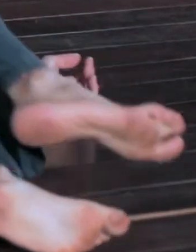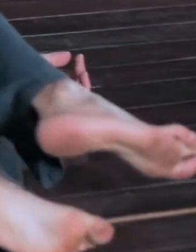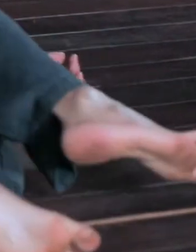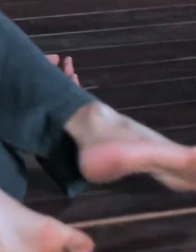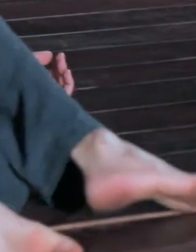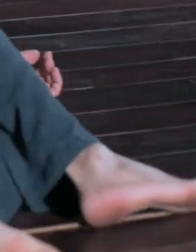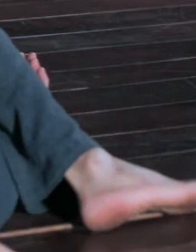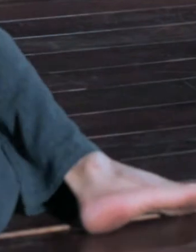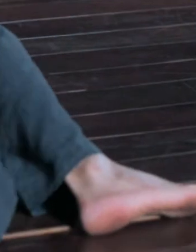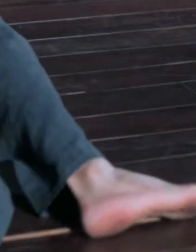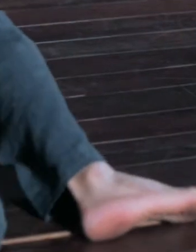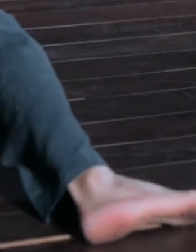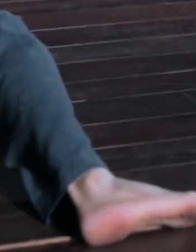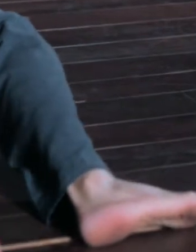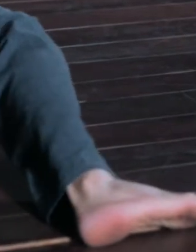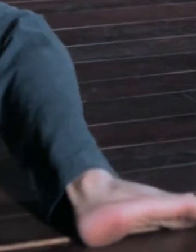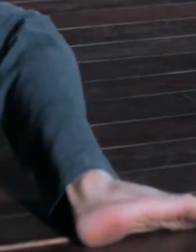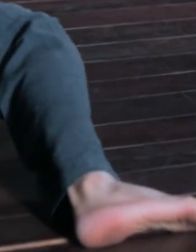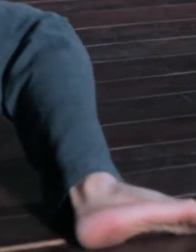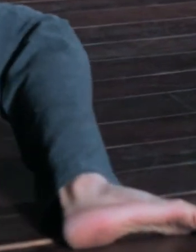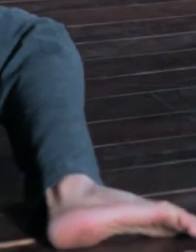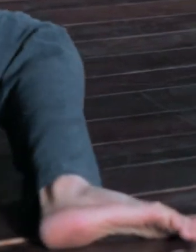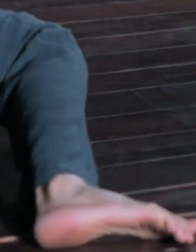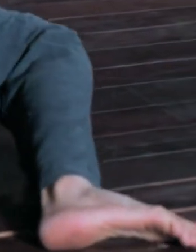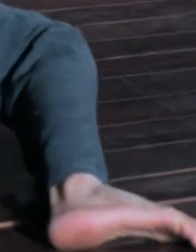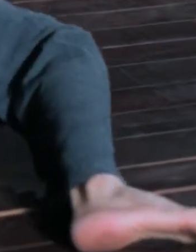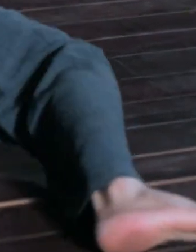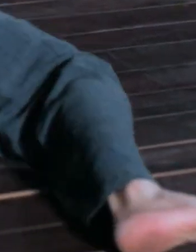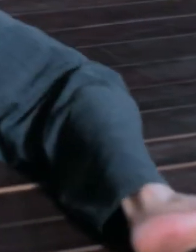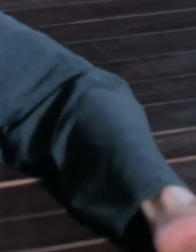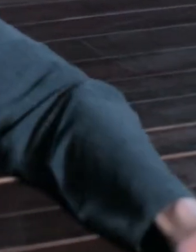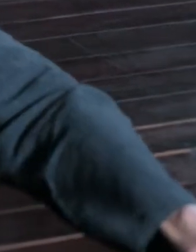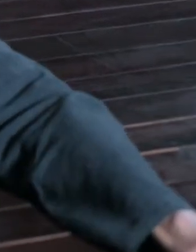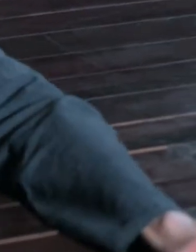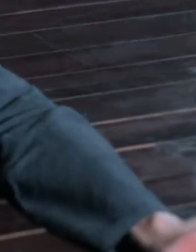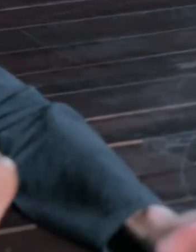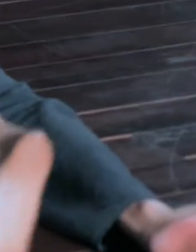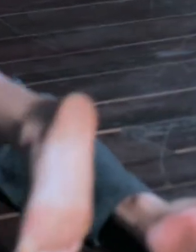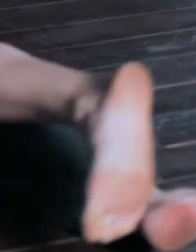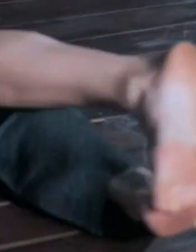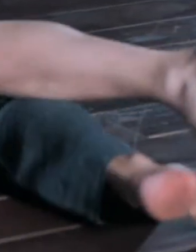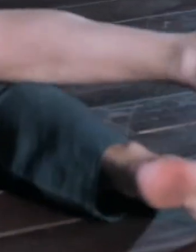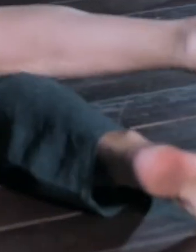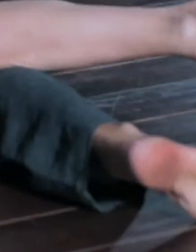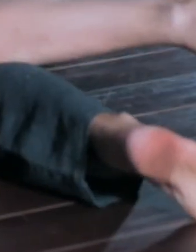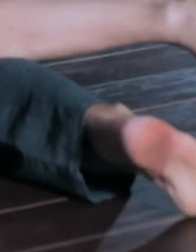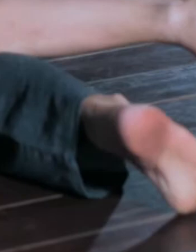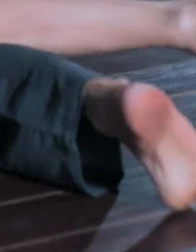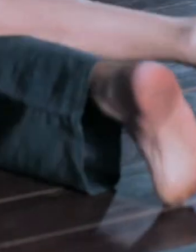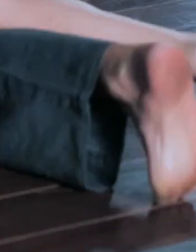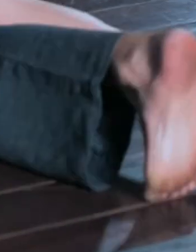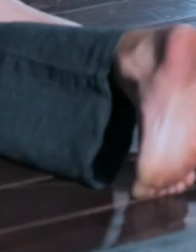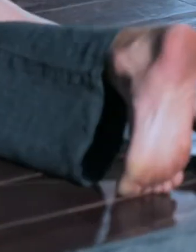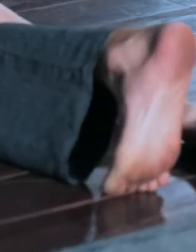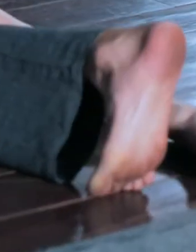Hoje seco estou só, vou tentar me